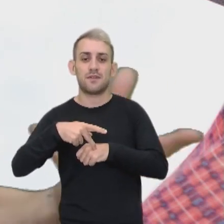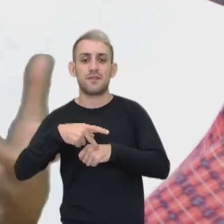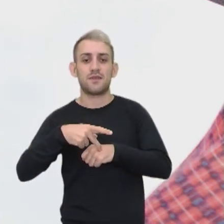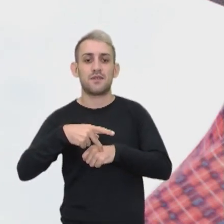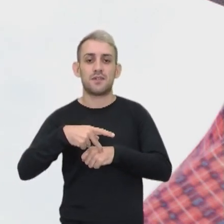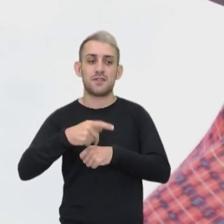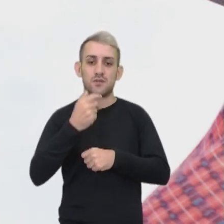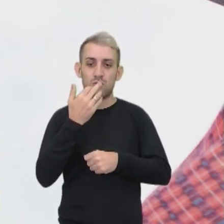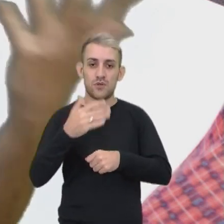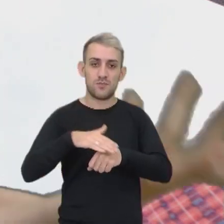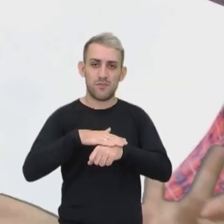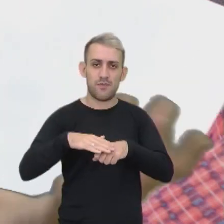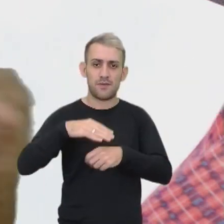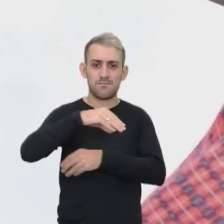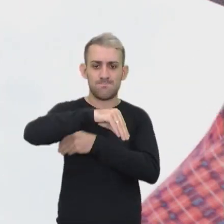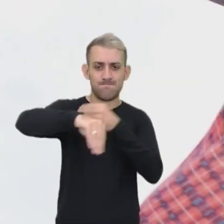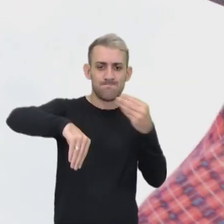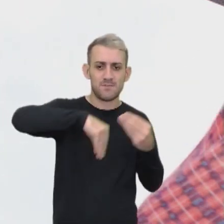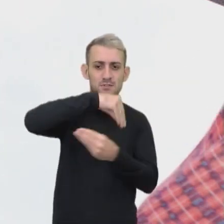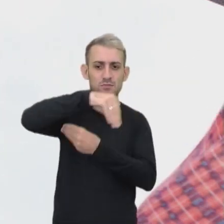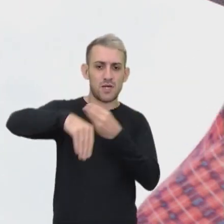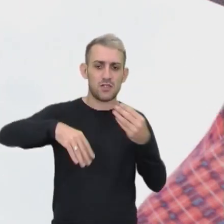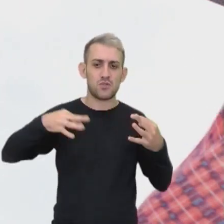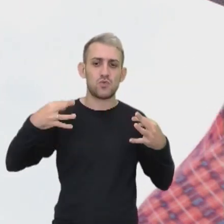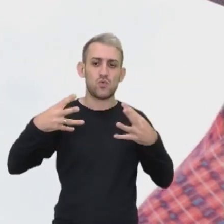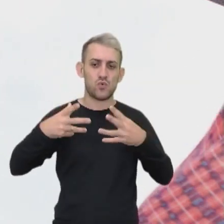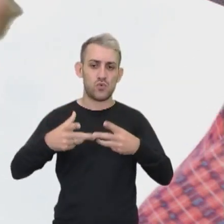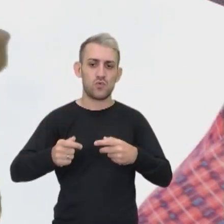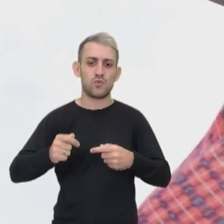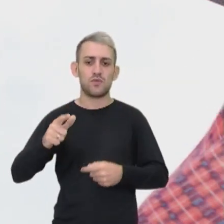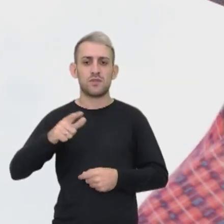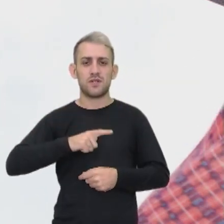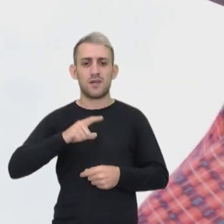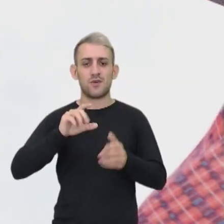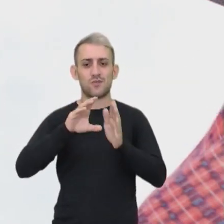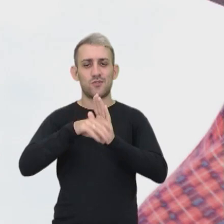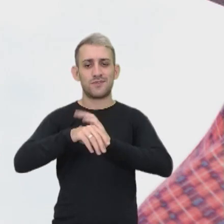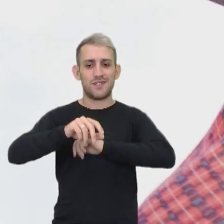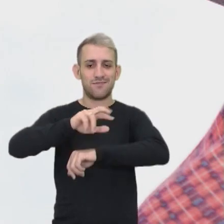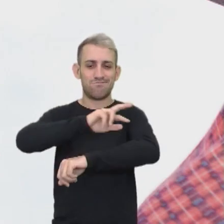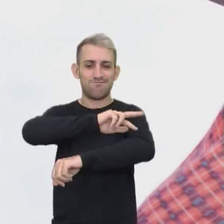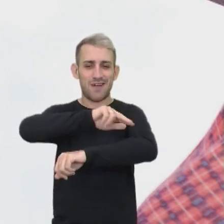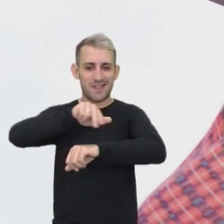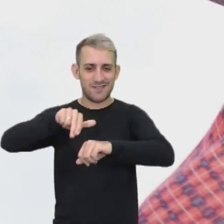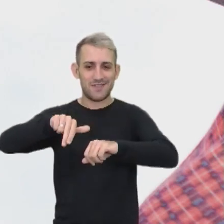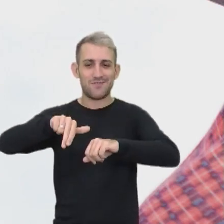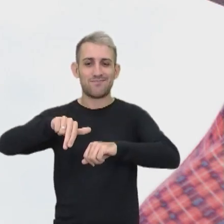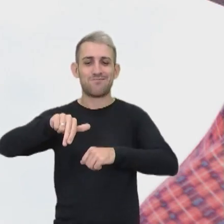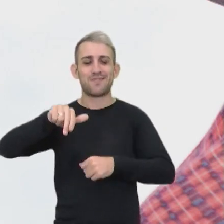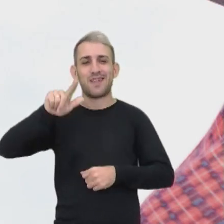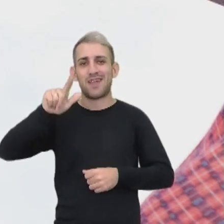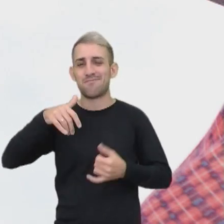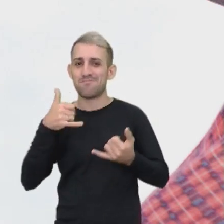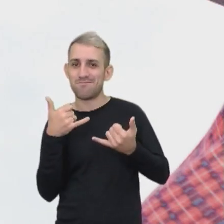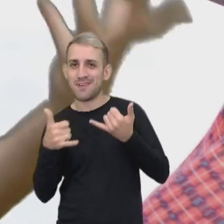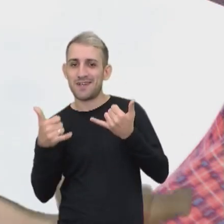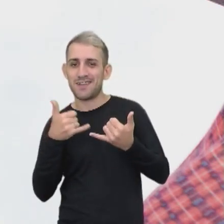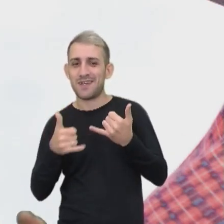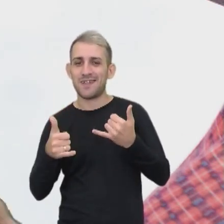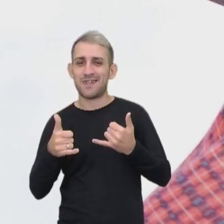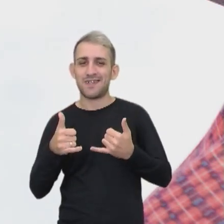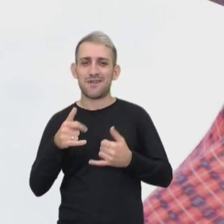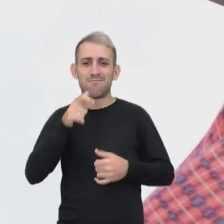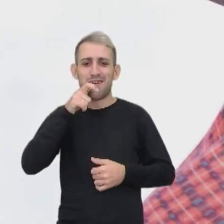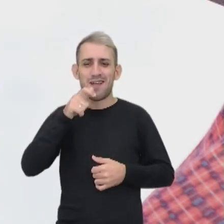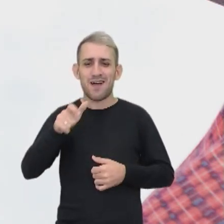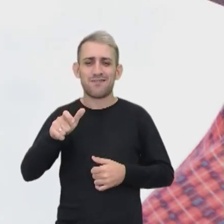totalmente miscigenado, ou praticamente todo miscigenado, preconceito racial é algo que, assim, não tem outra palavra,